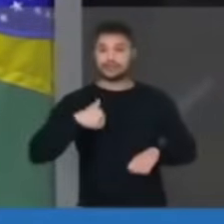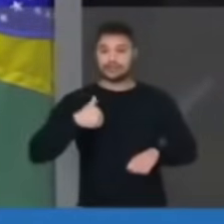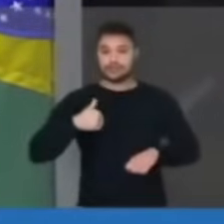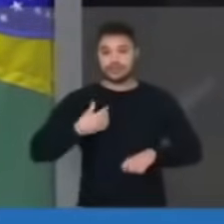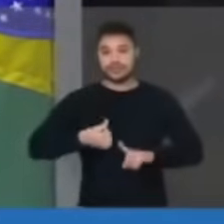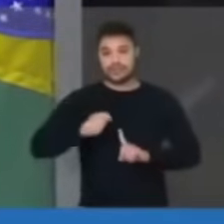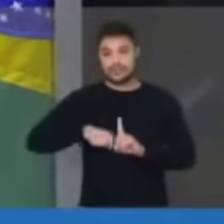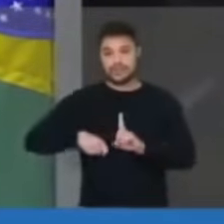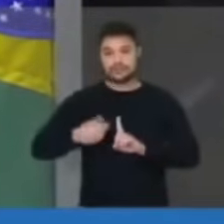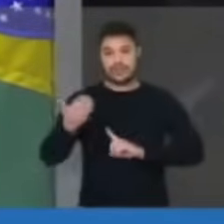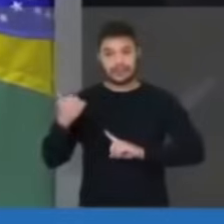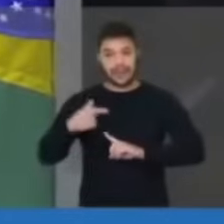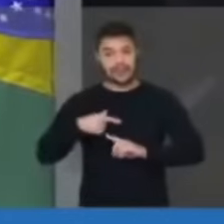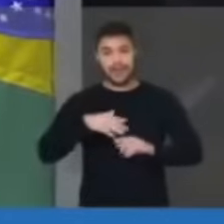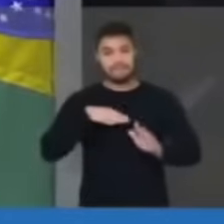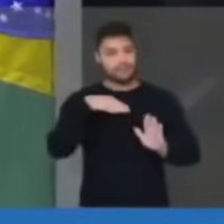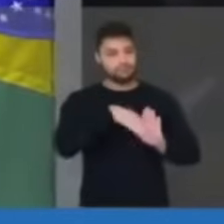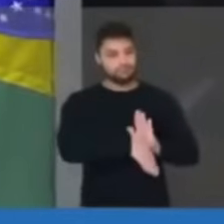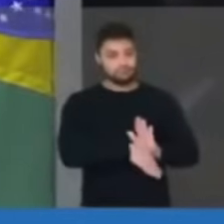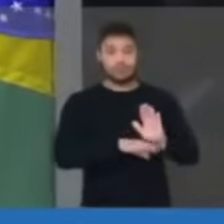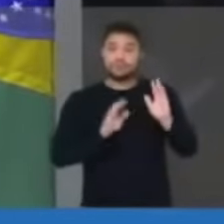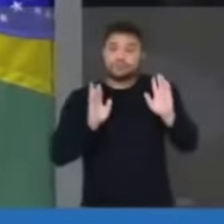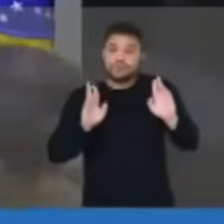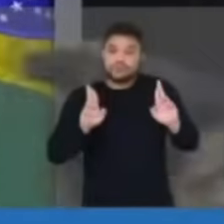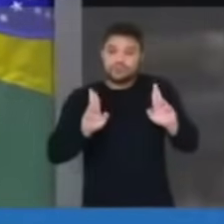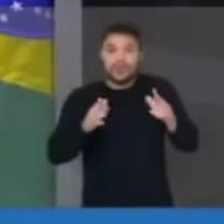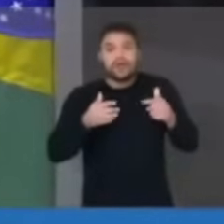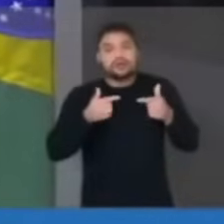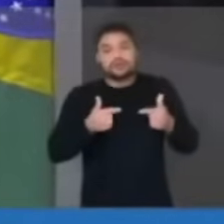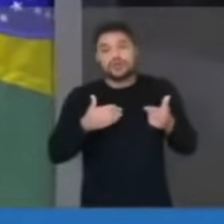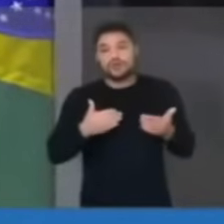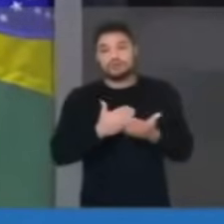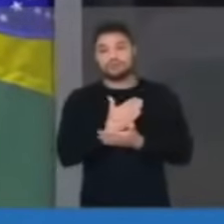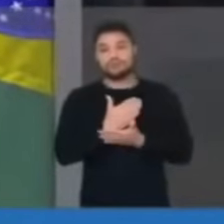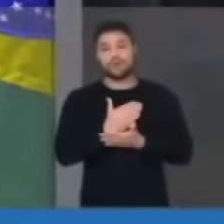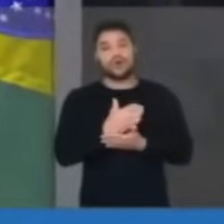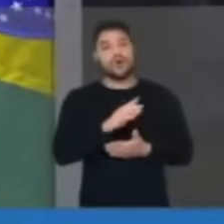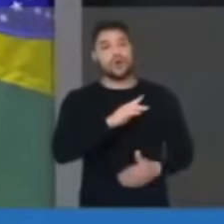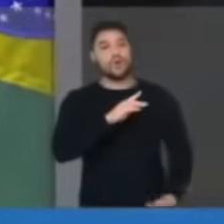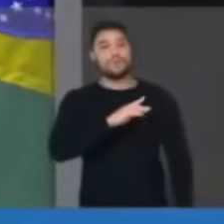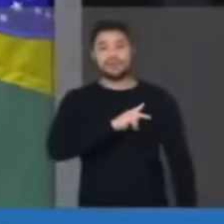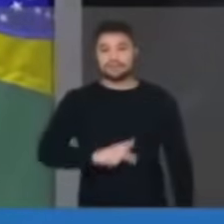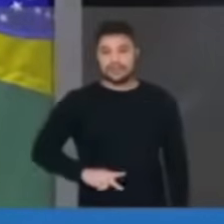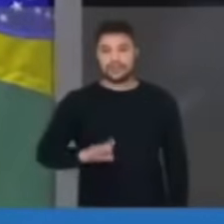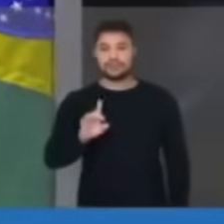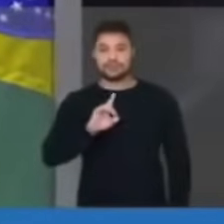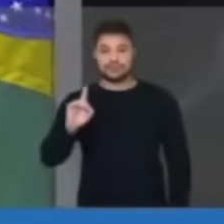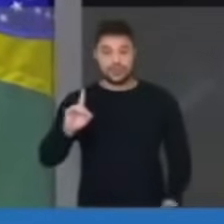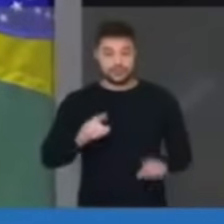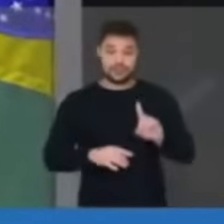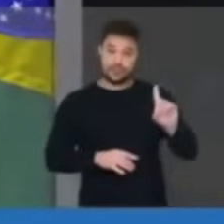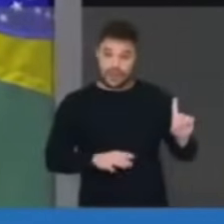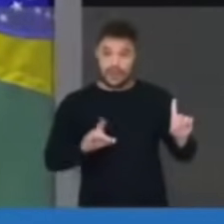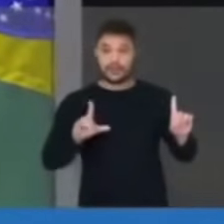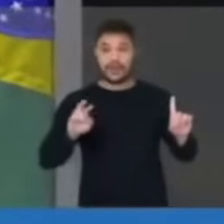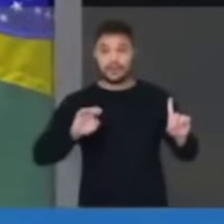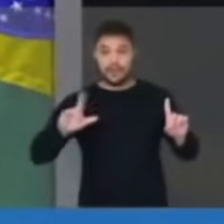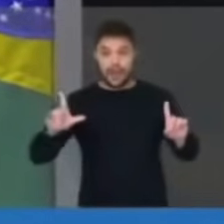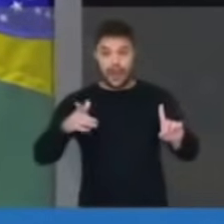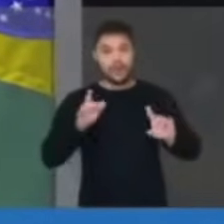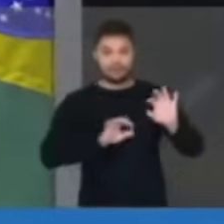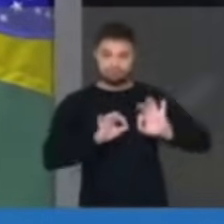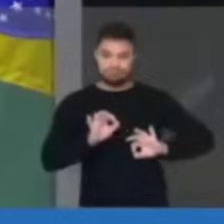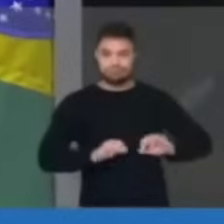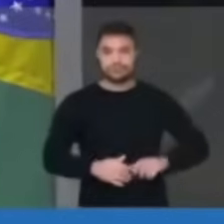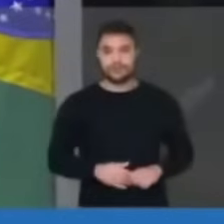atrás estava num buraco e, graças a Deus, elegeu o presidente de direita liberal e botou o trem nos trilhos.